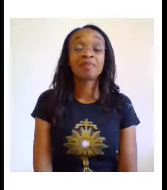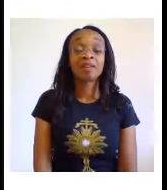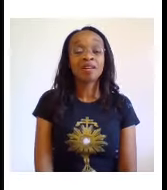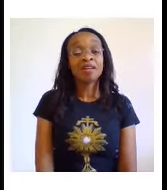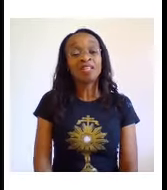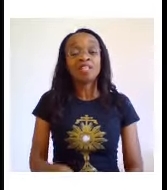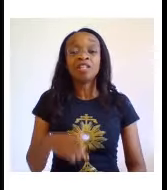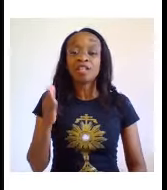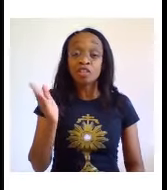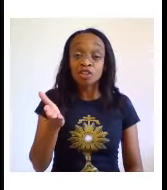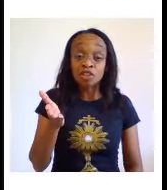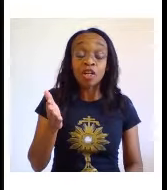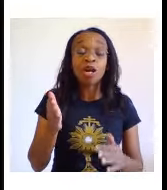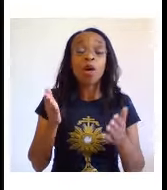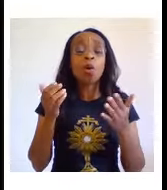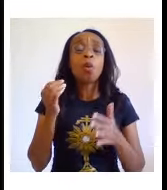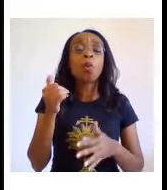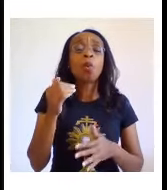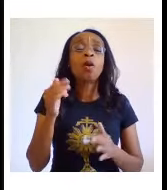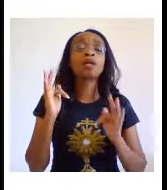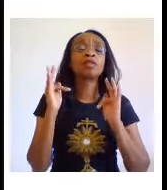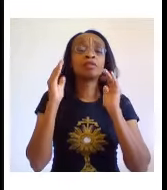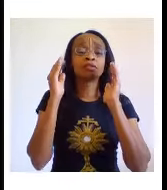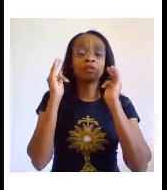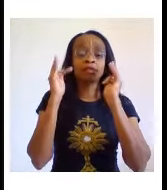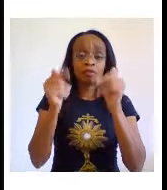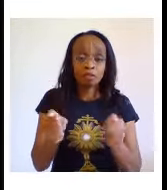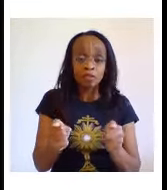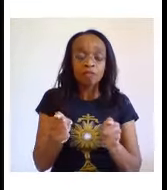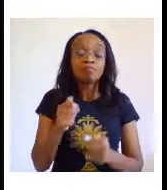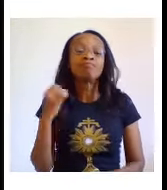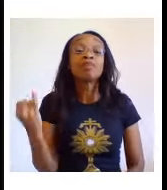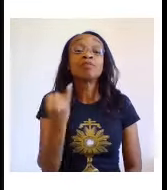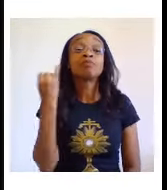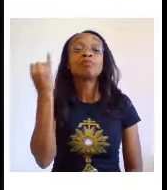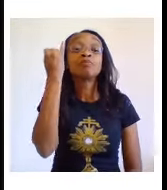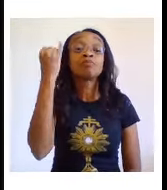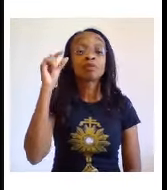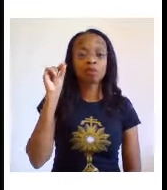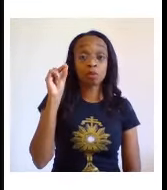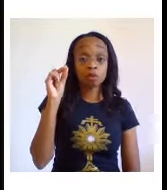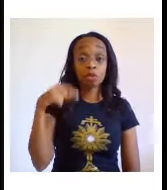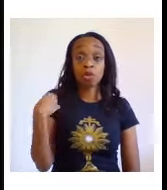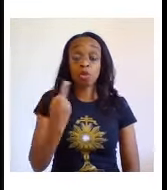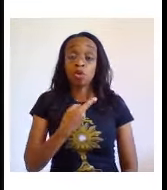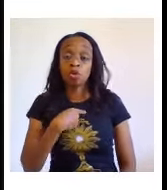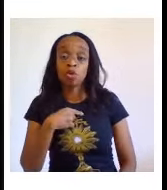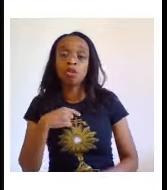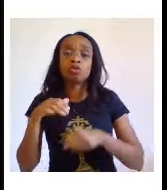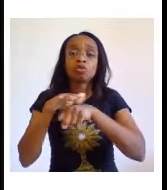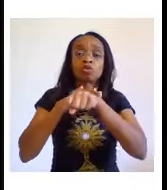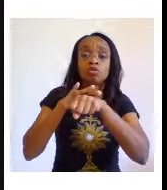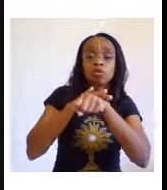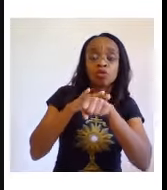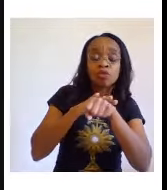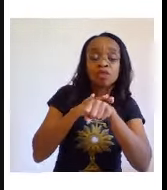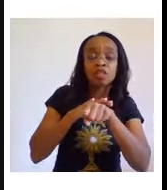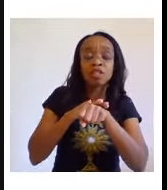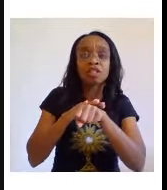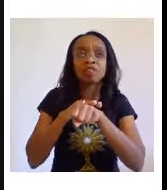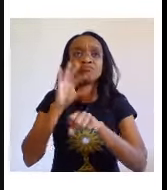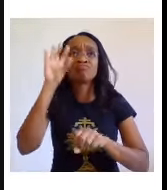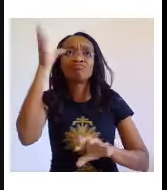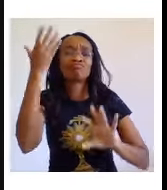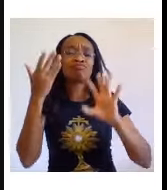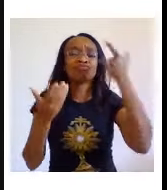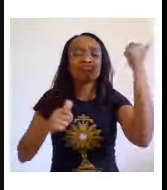E aí, encaminhando para o fim da minha fala, eu acho que é fundamental, quando a gente discute a questão da crise